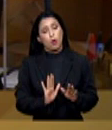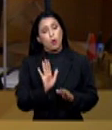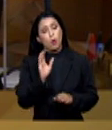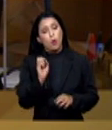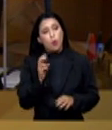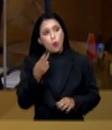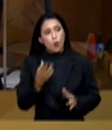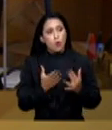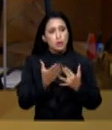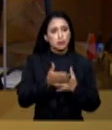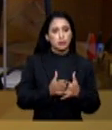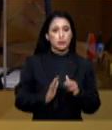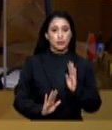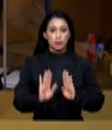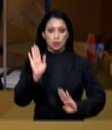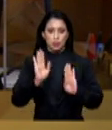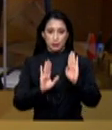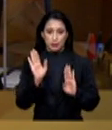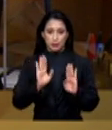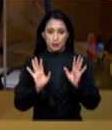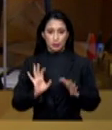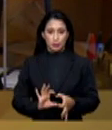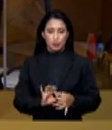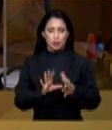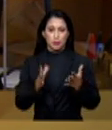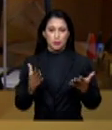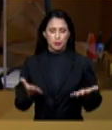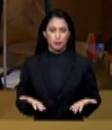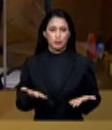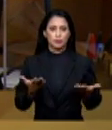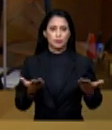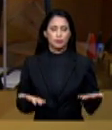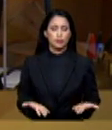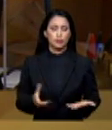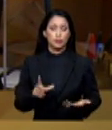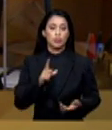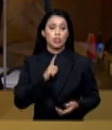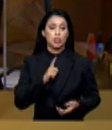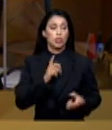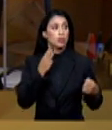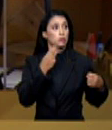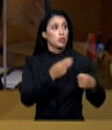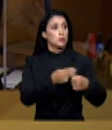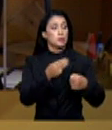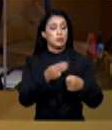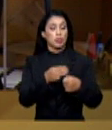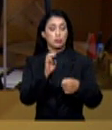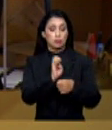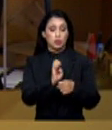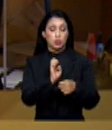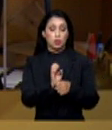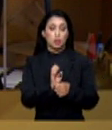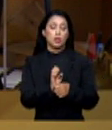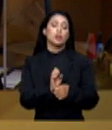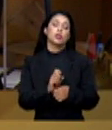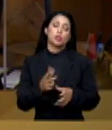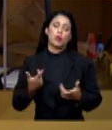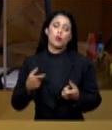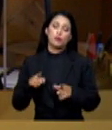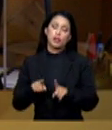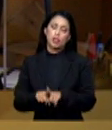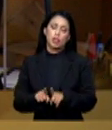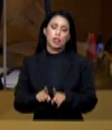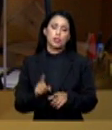para concessão do serviço por afetaria portanto atribuição dos entes municipais consorciados ou conveniados de